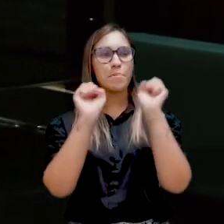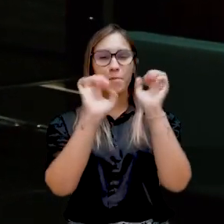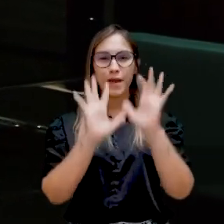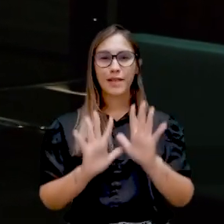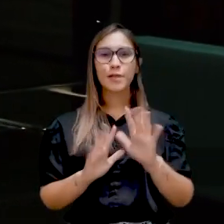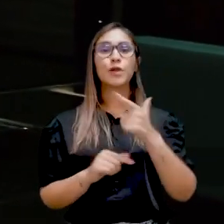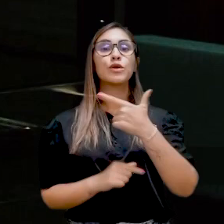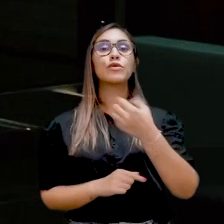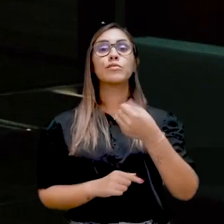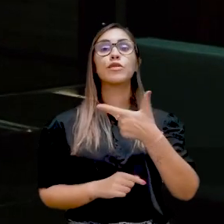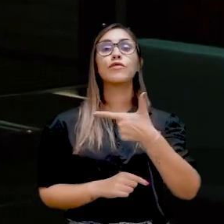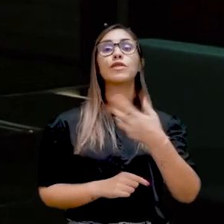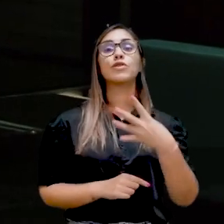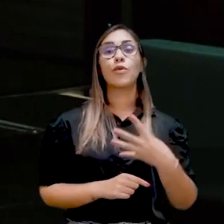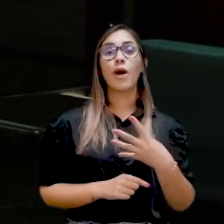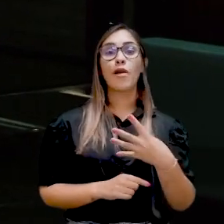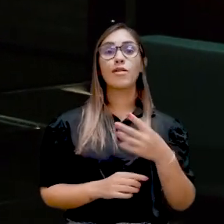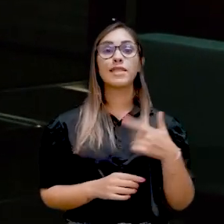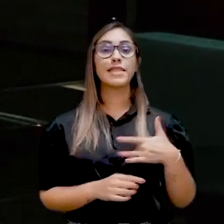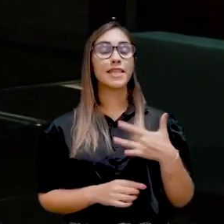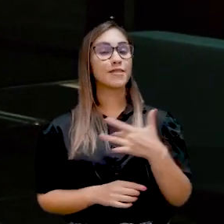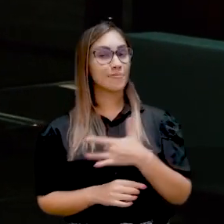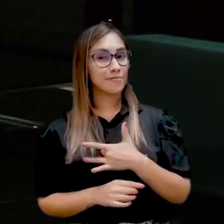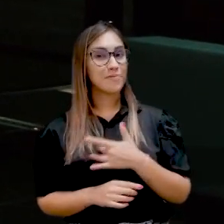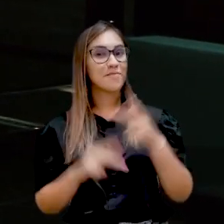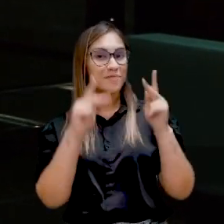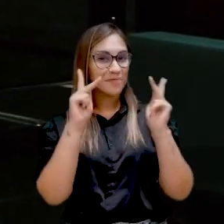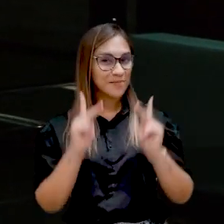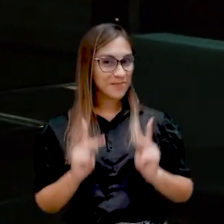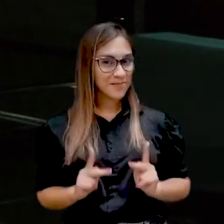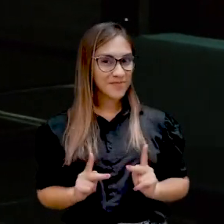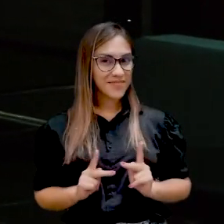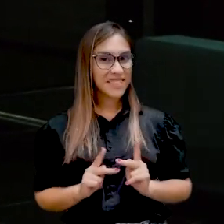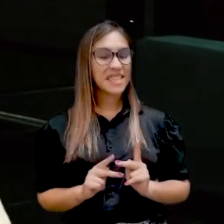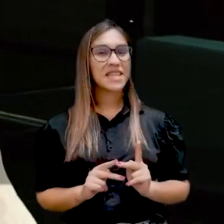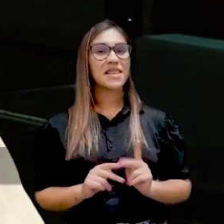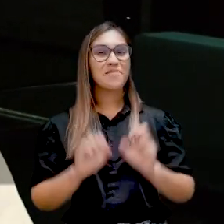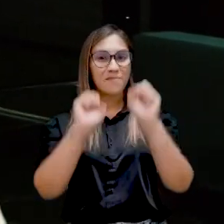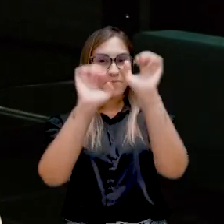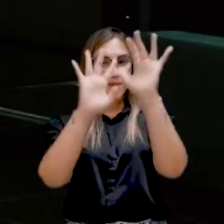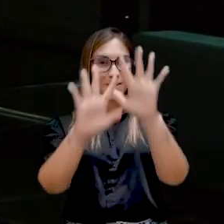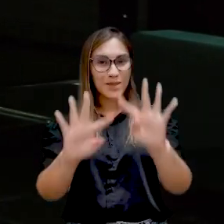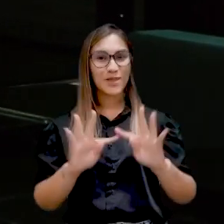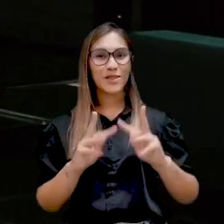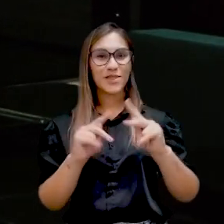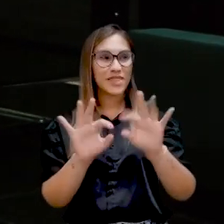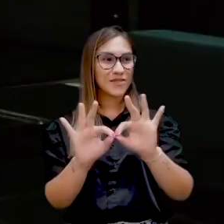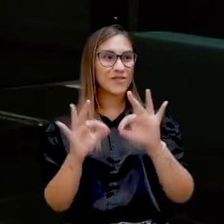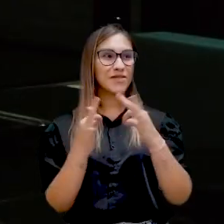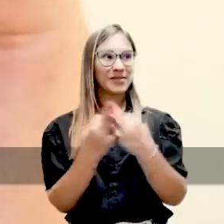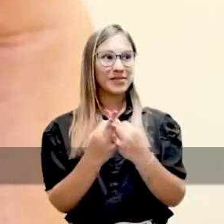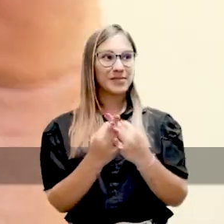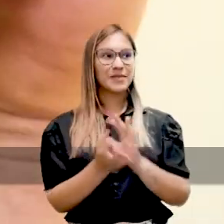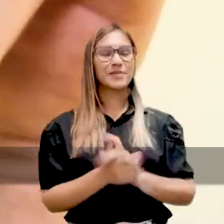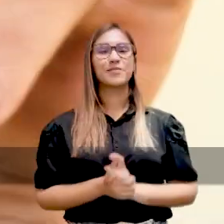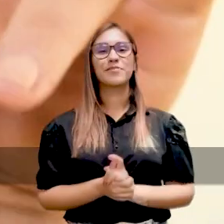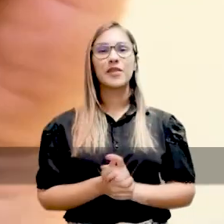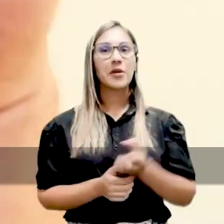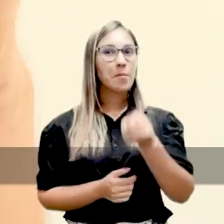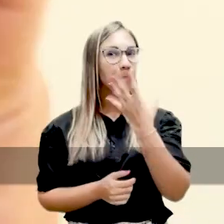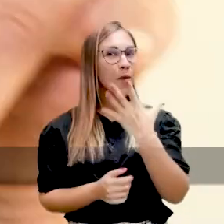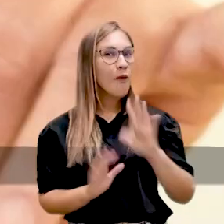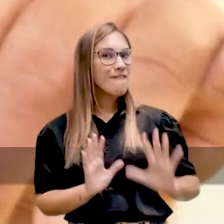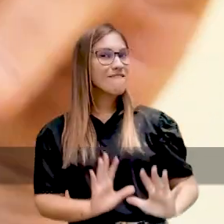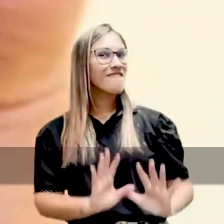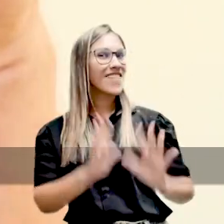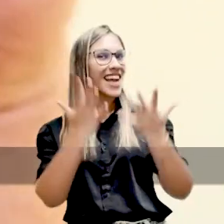um 2024 repleto de muita saúde, paz e bênçãos para todas as famílias do Tribunal de Contas do Estado de Mato Grosso. Uma boa festa